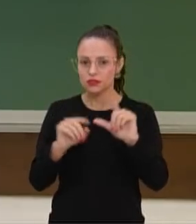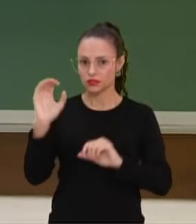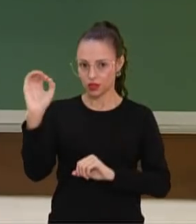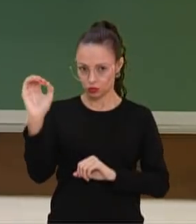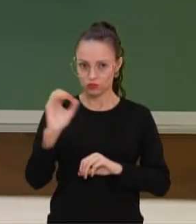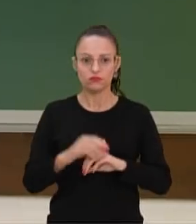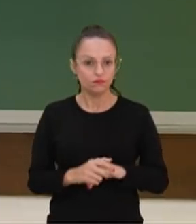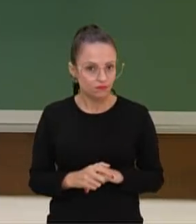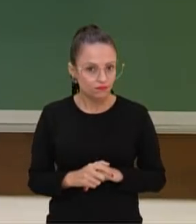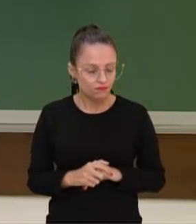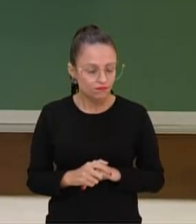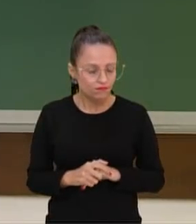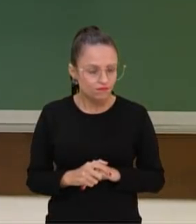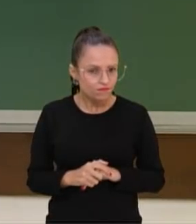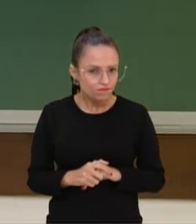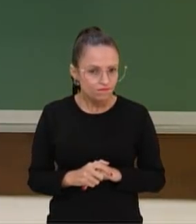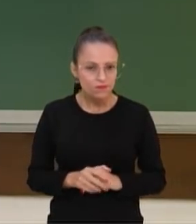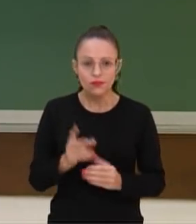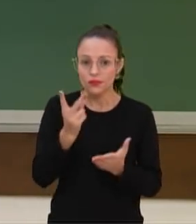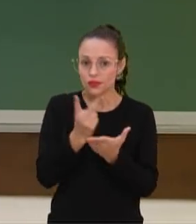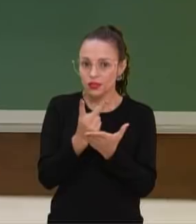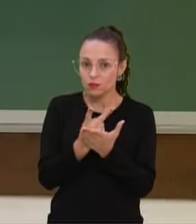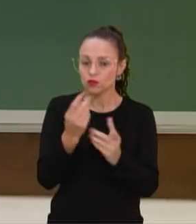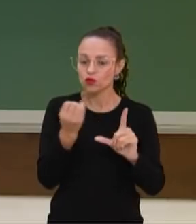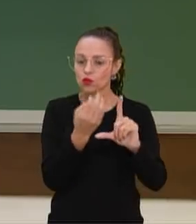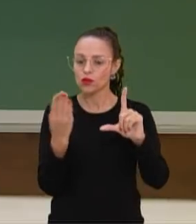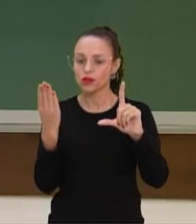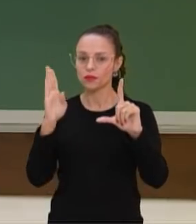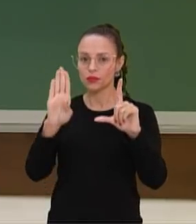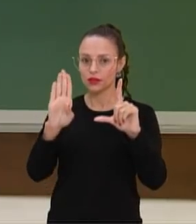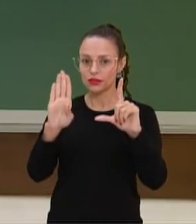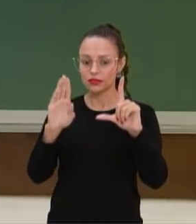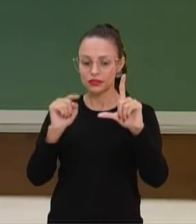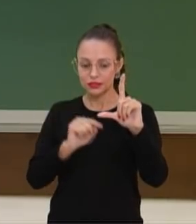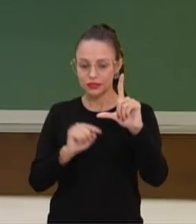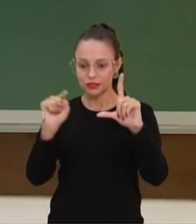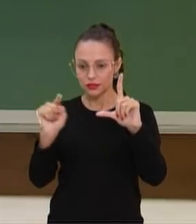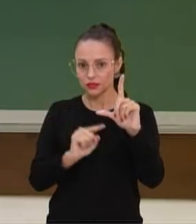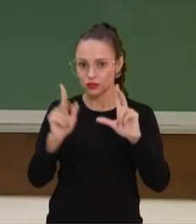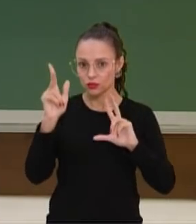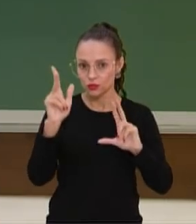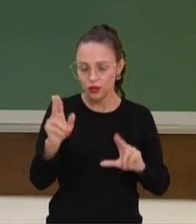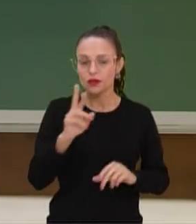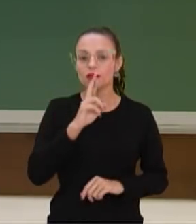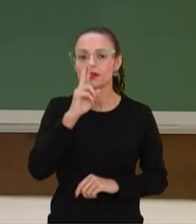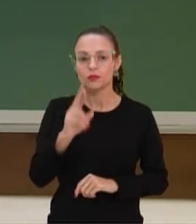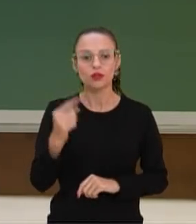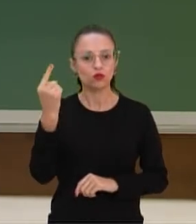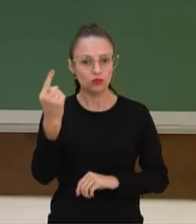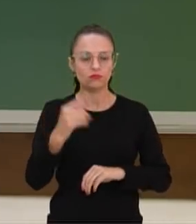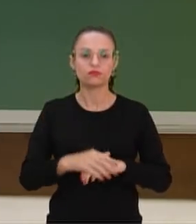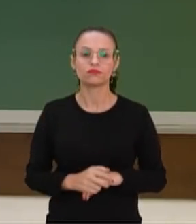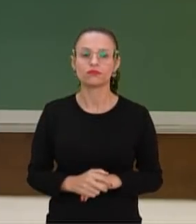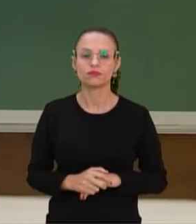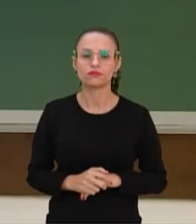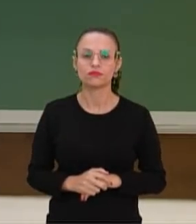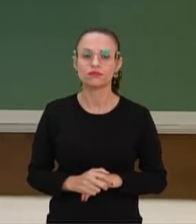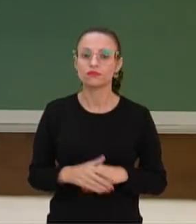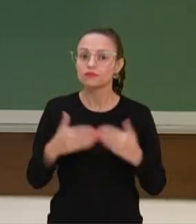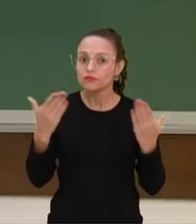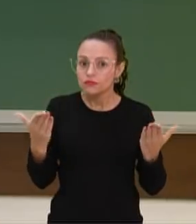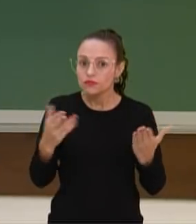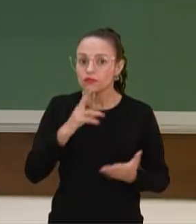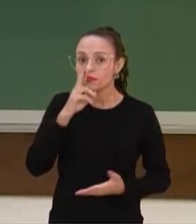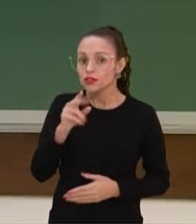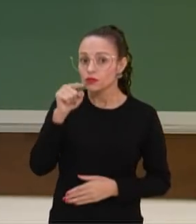0. E toda vez que o logaritmando é igual à base, a resposta é 1. Inclusive,